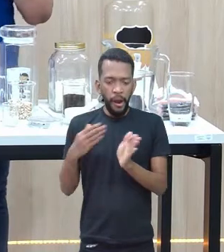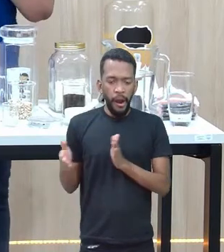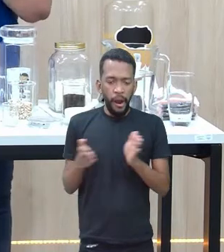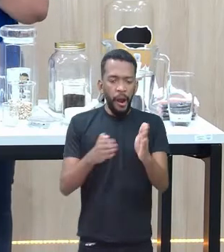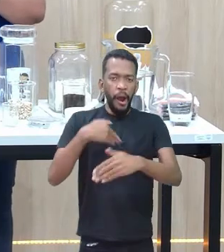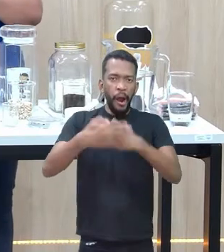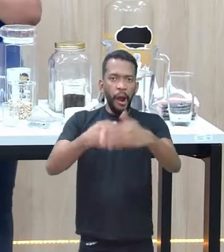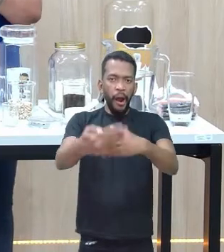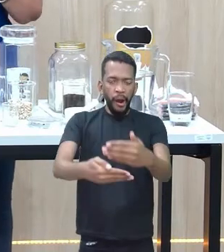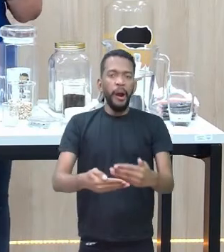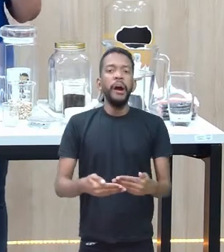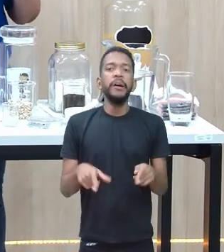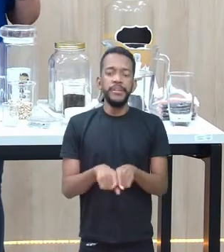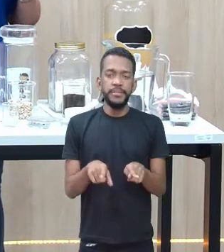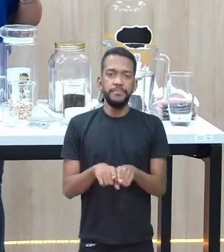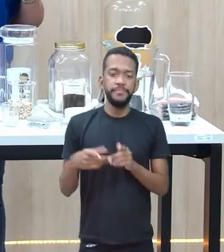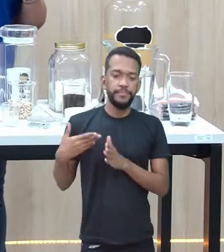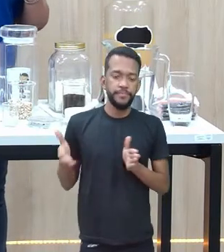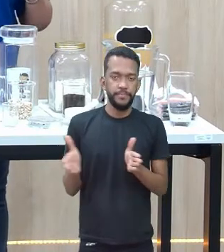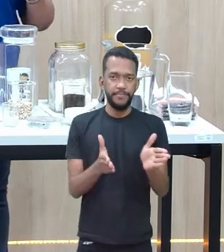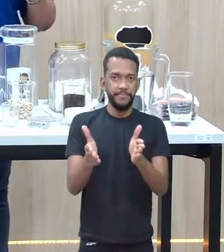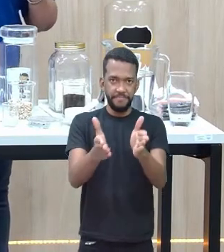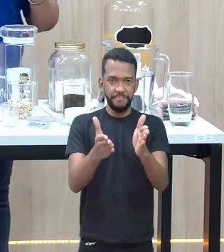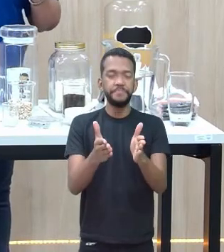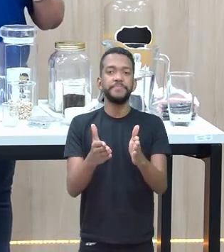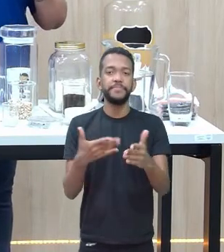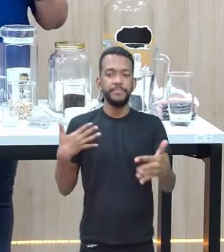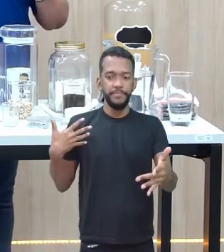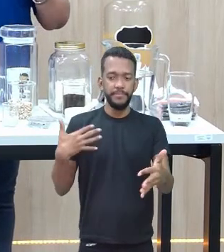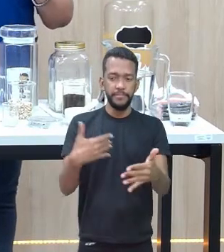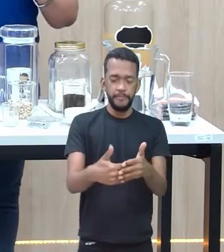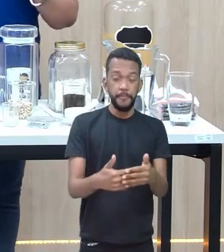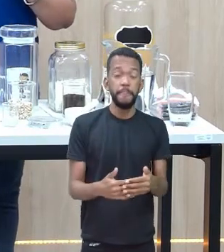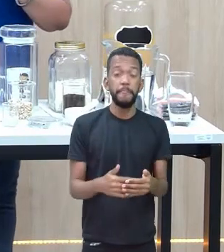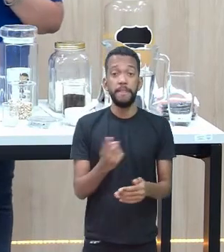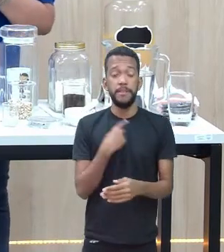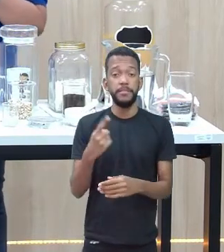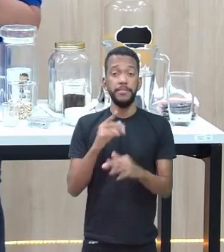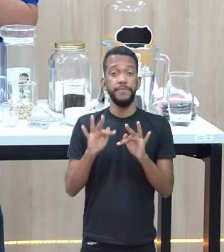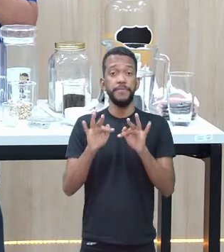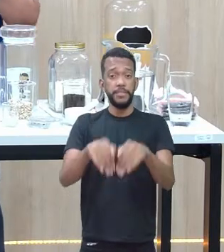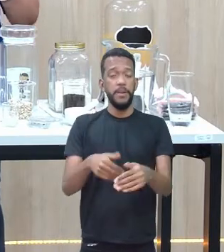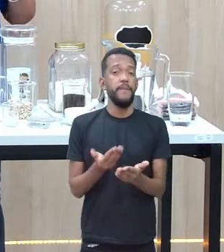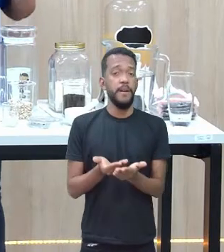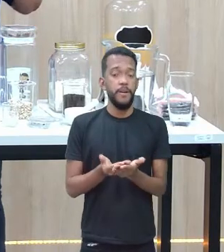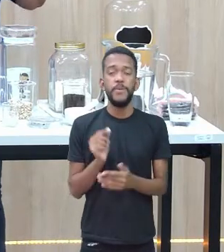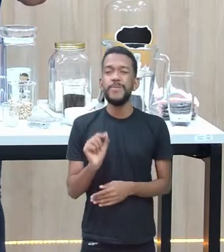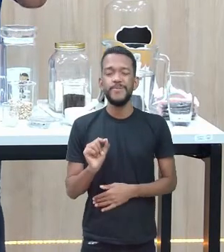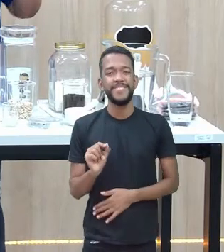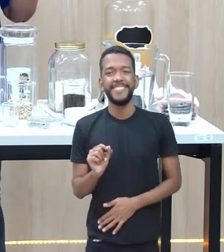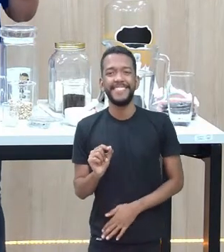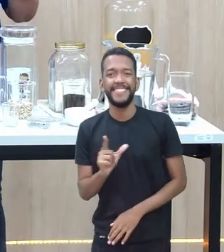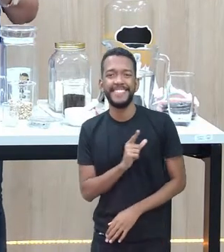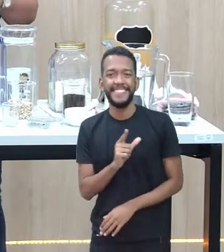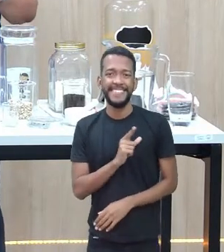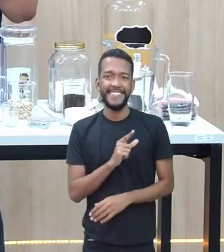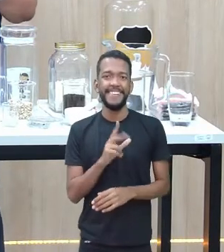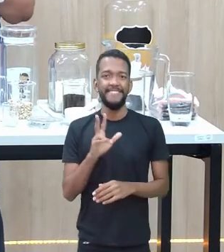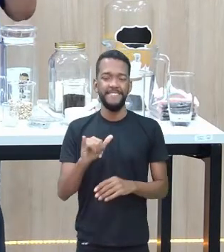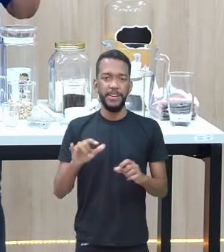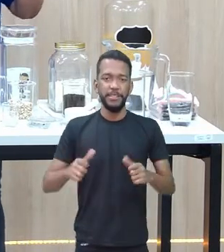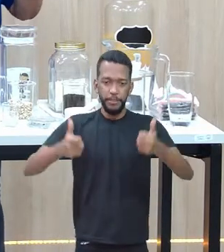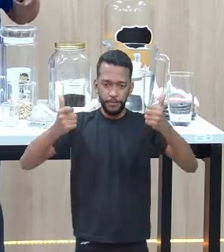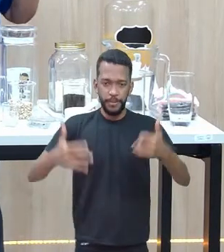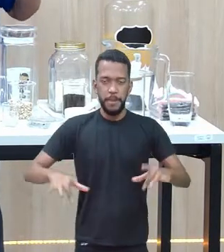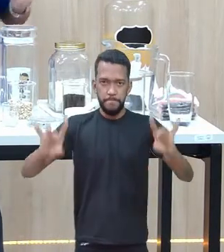a percorrer, a gente tem uma trilha a percorrer. Para quê? Para no final da nossa aula chegarmos a dizer, agora